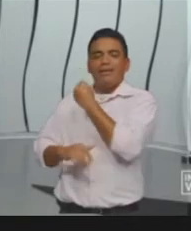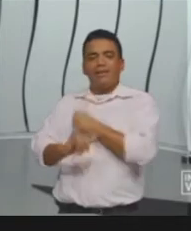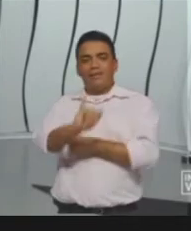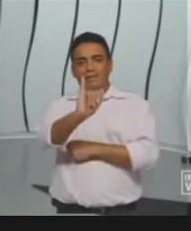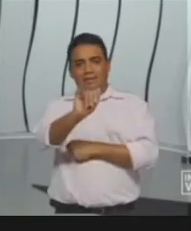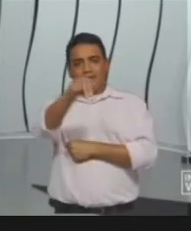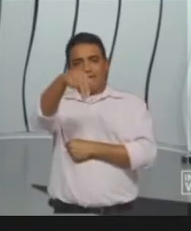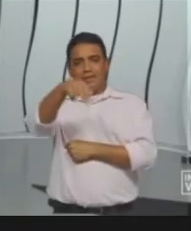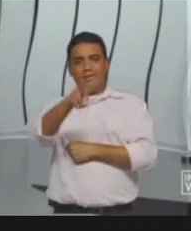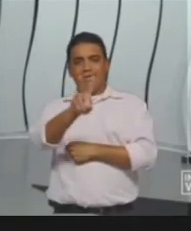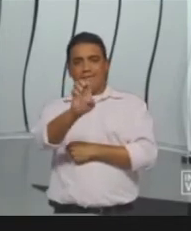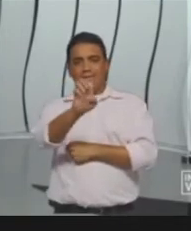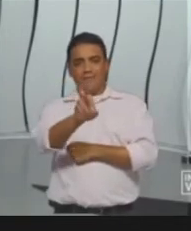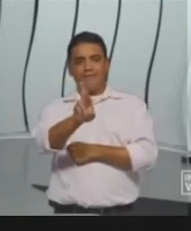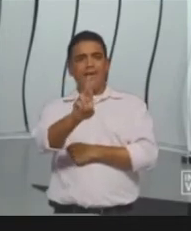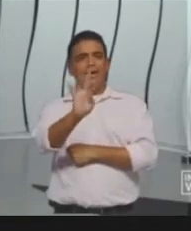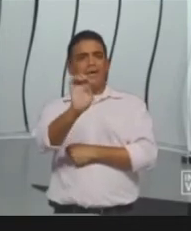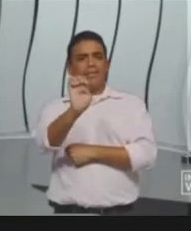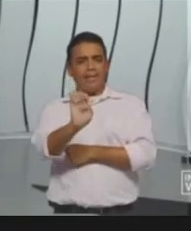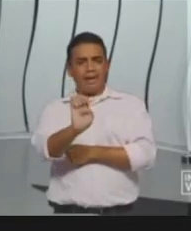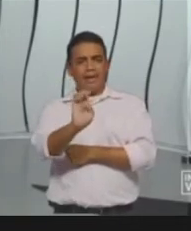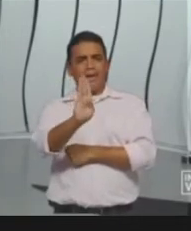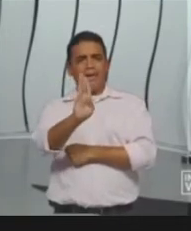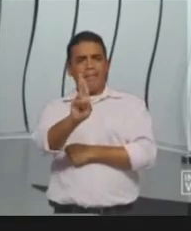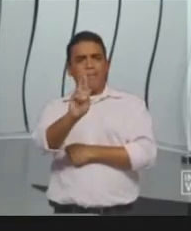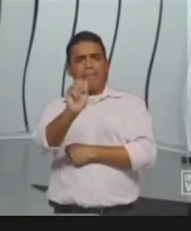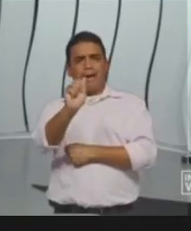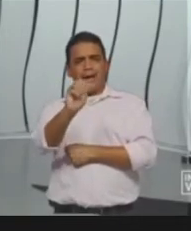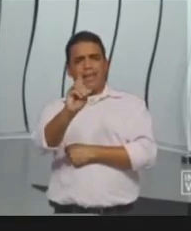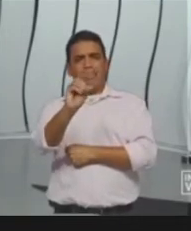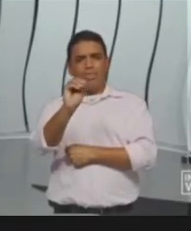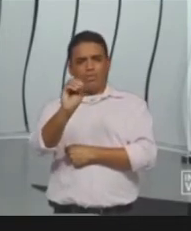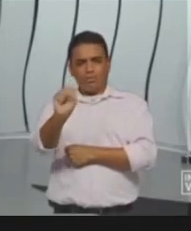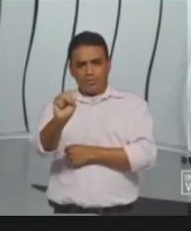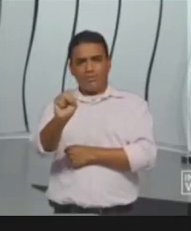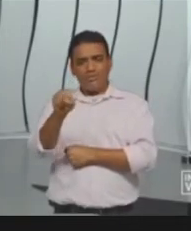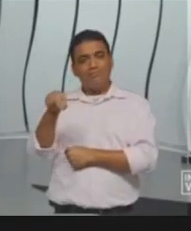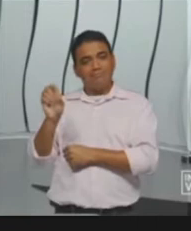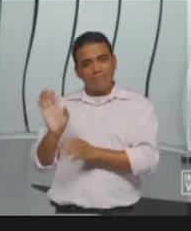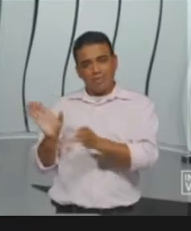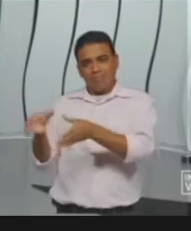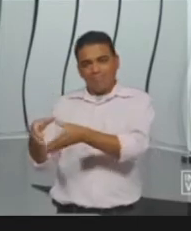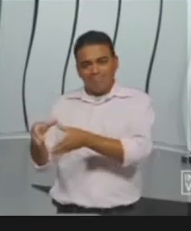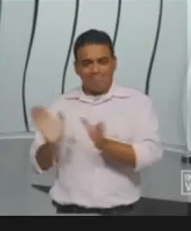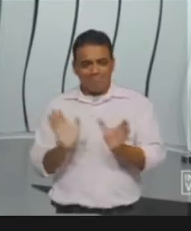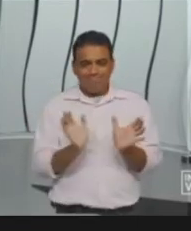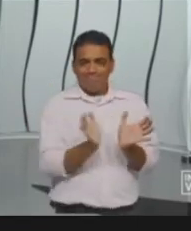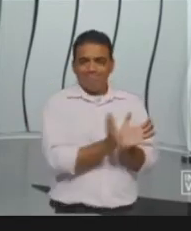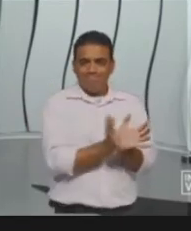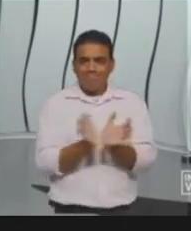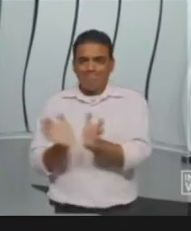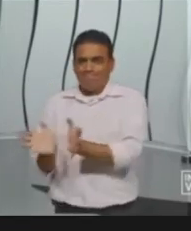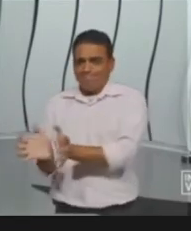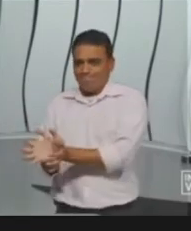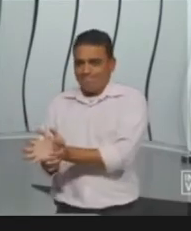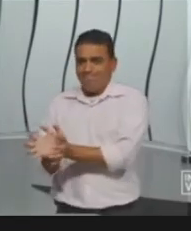invertebrados. É um grupo que a gente costuma separar na classificação dos seres vivos, principalmente do ponto de